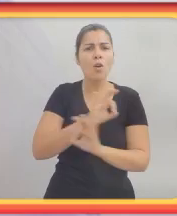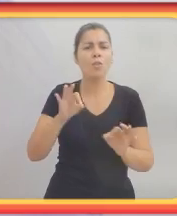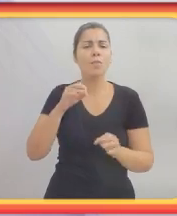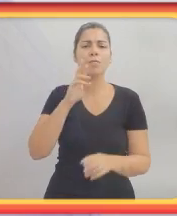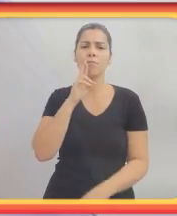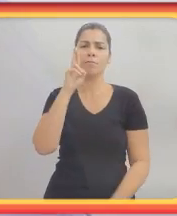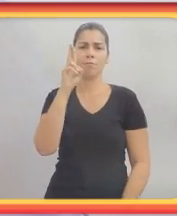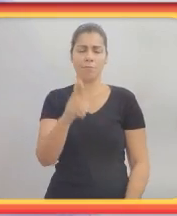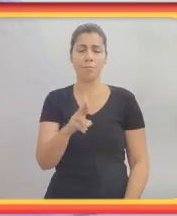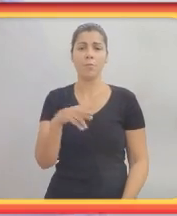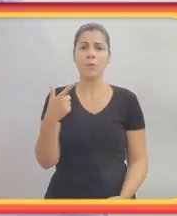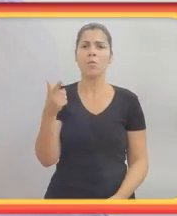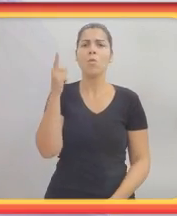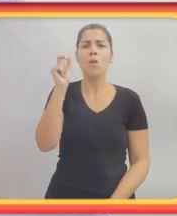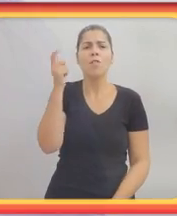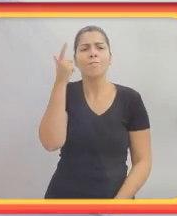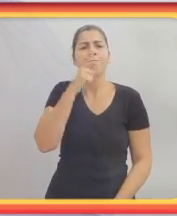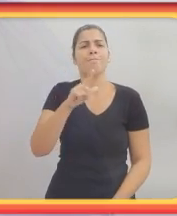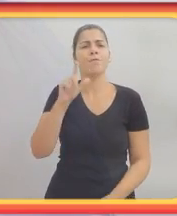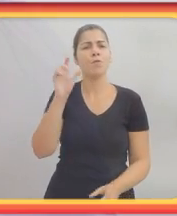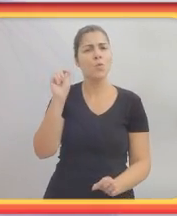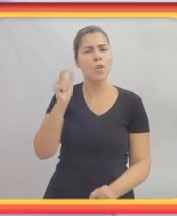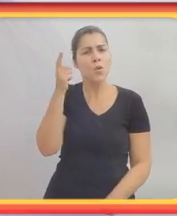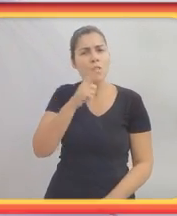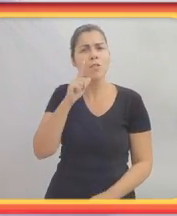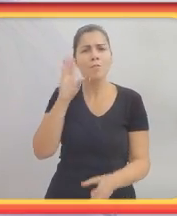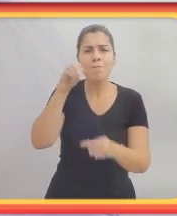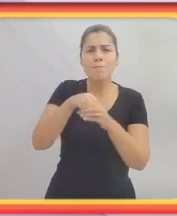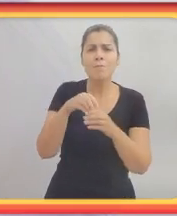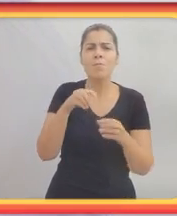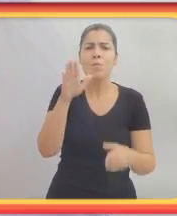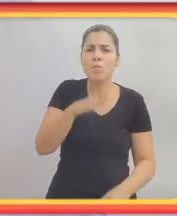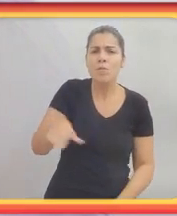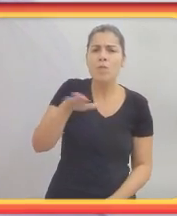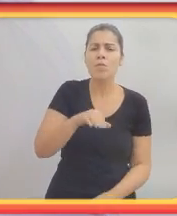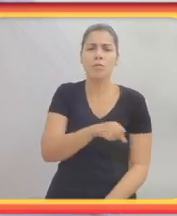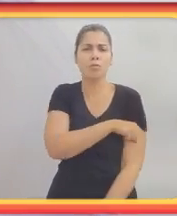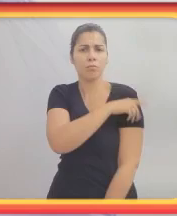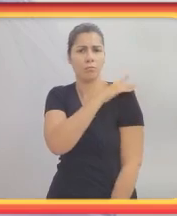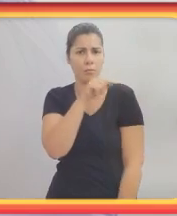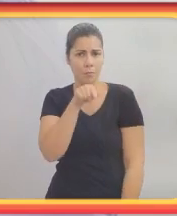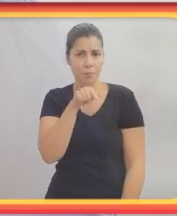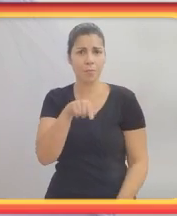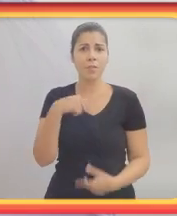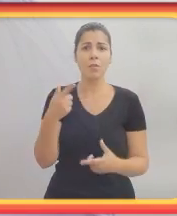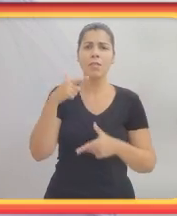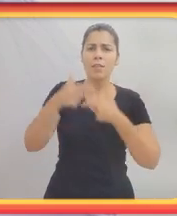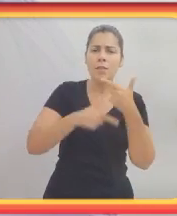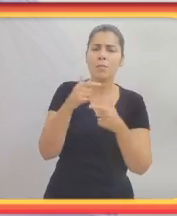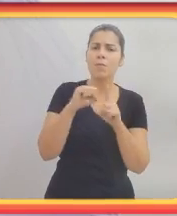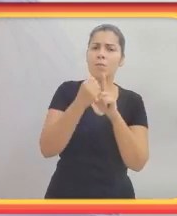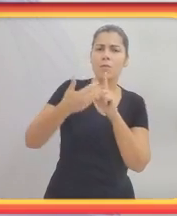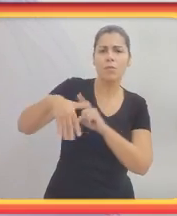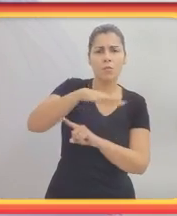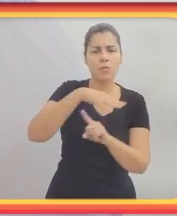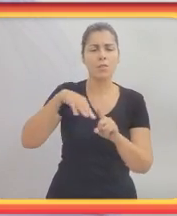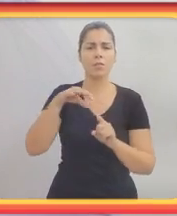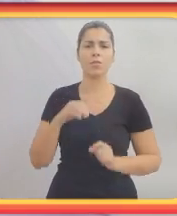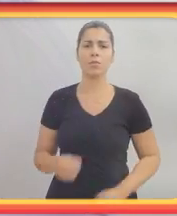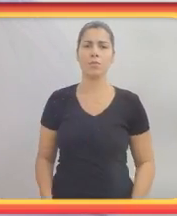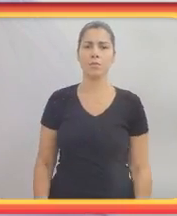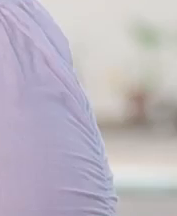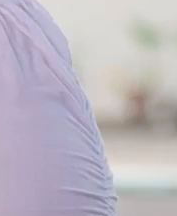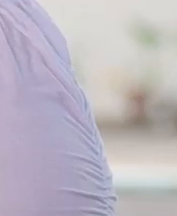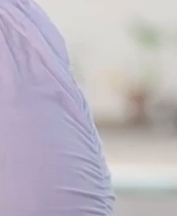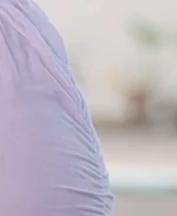método em nosso centro. Este método que tem dado ótimos resultados e, graças a isso, temos conseguido incluir muitas crianças no